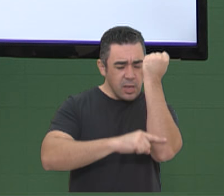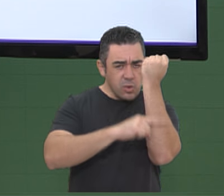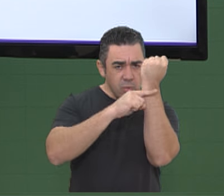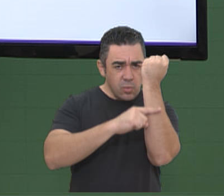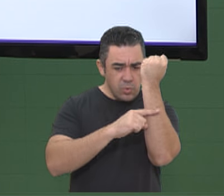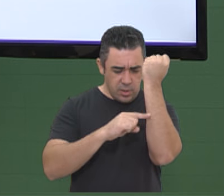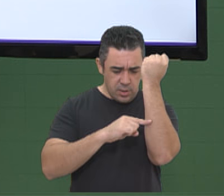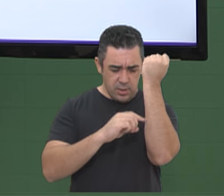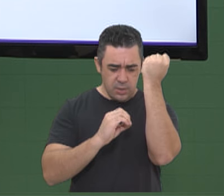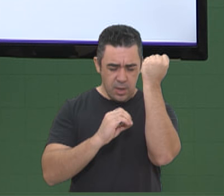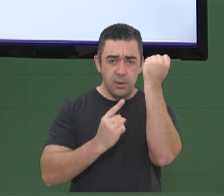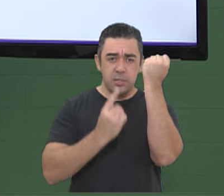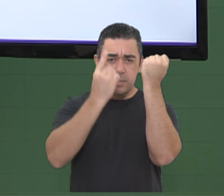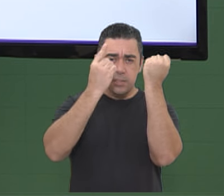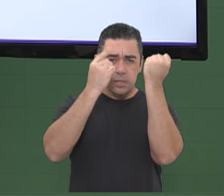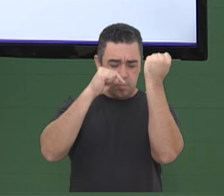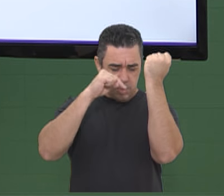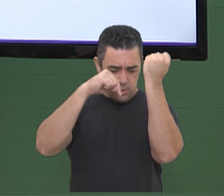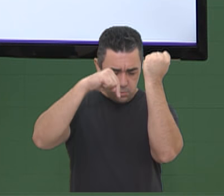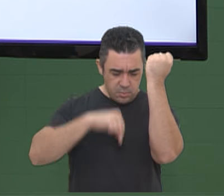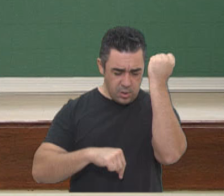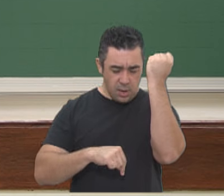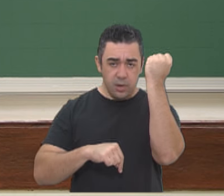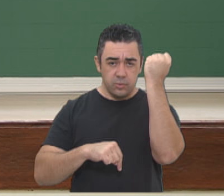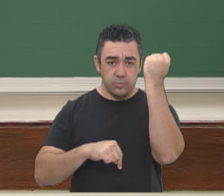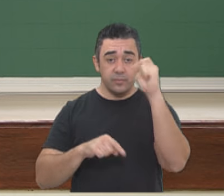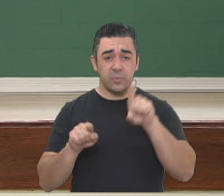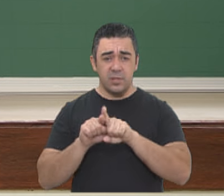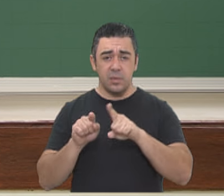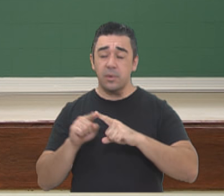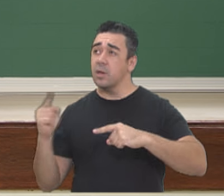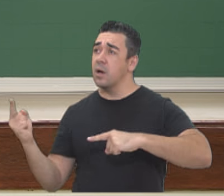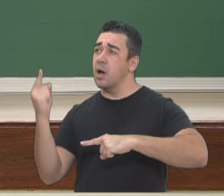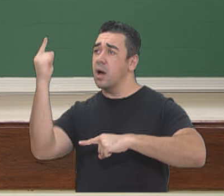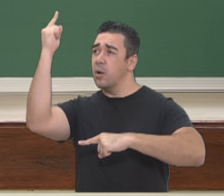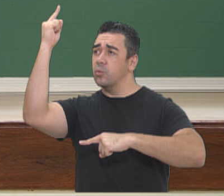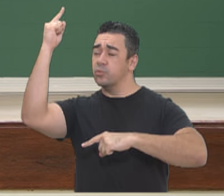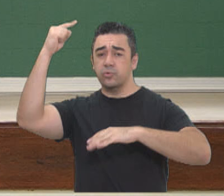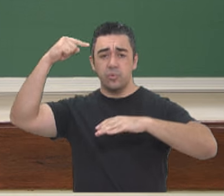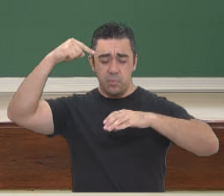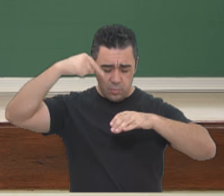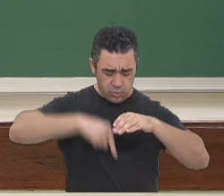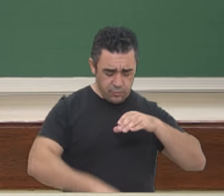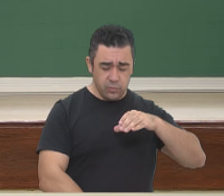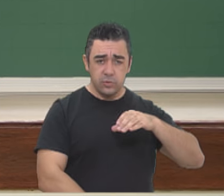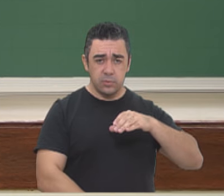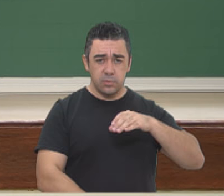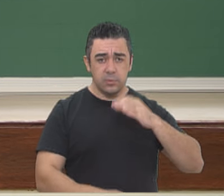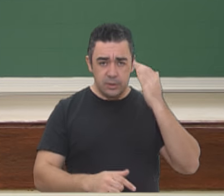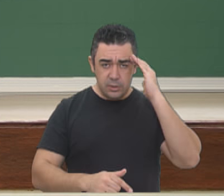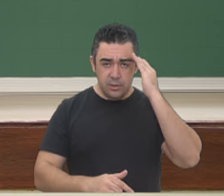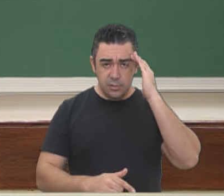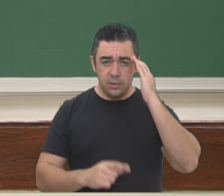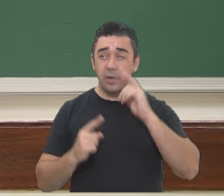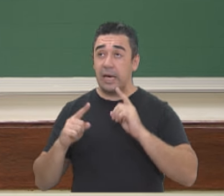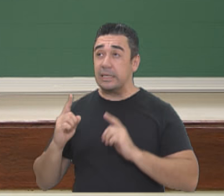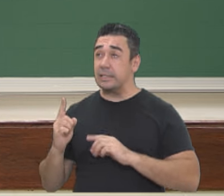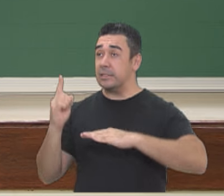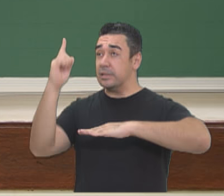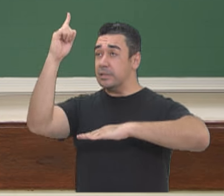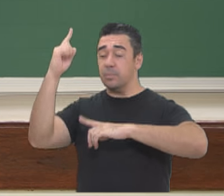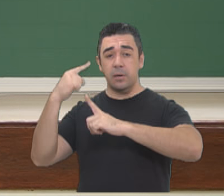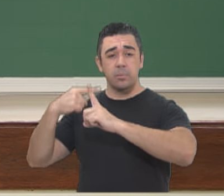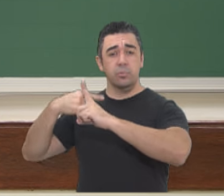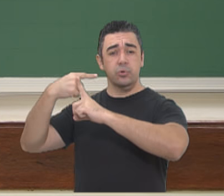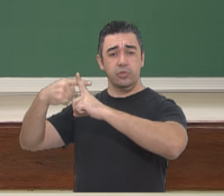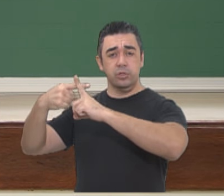o referencial. Quem está acima está positivo. Quem está abaixo está negativo. Isso é